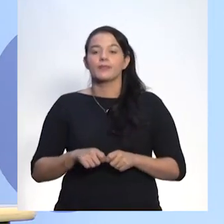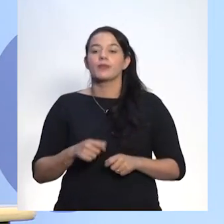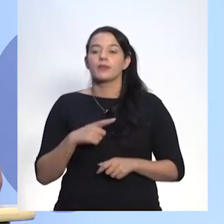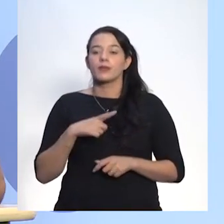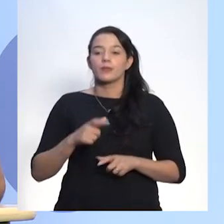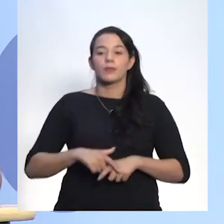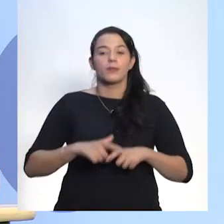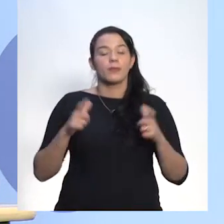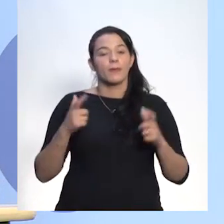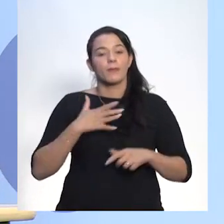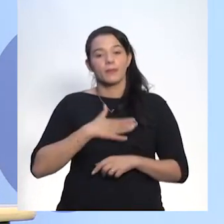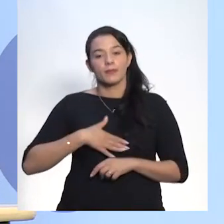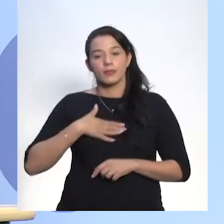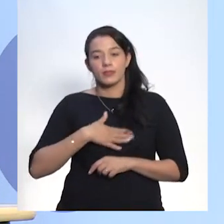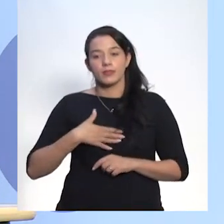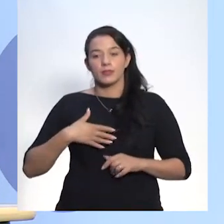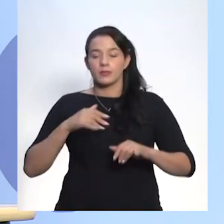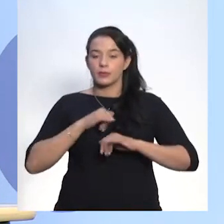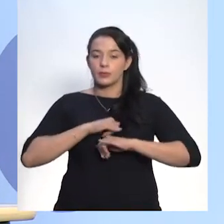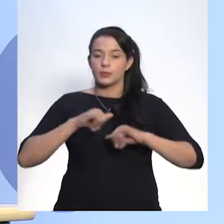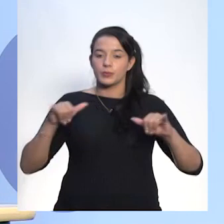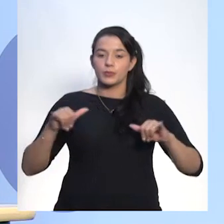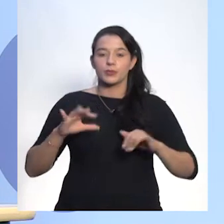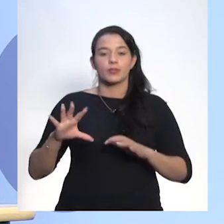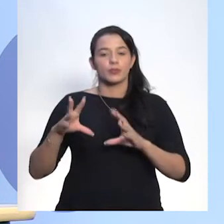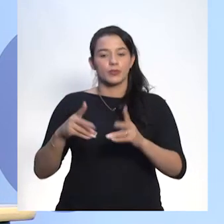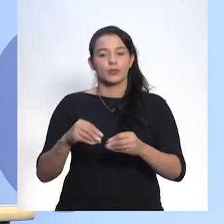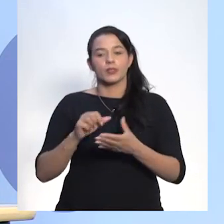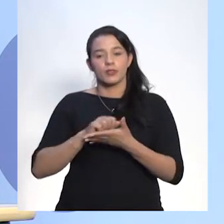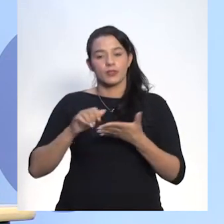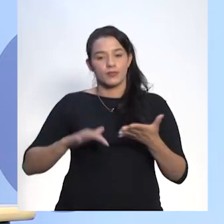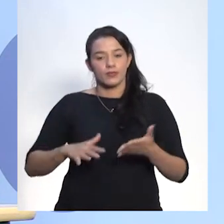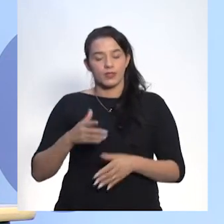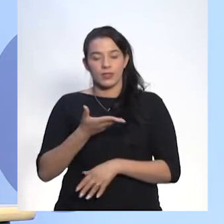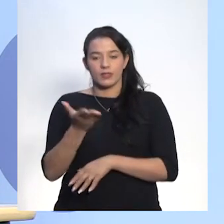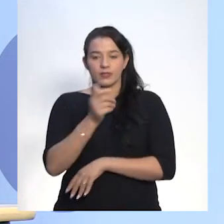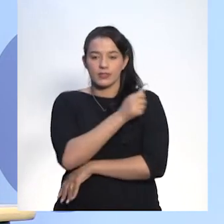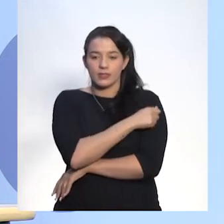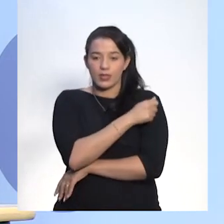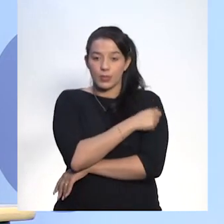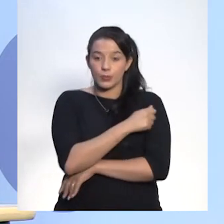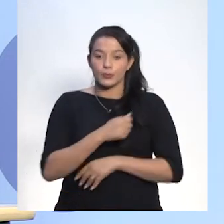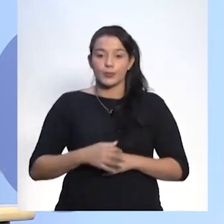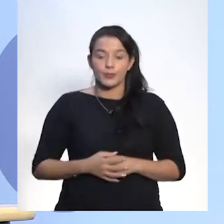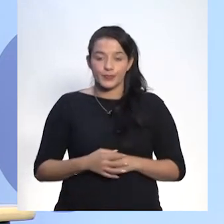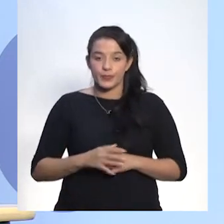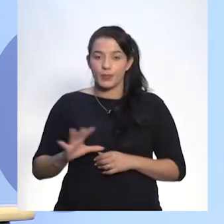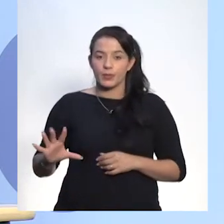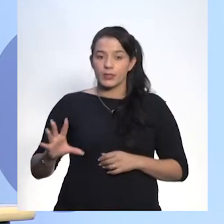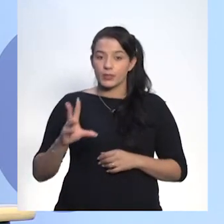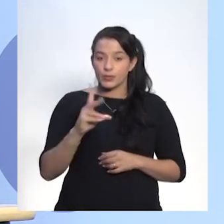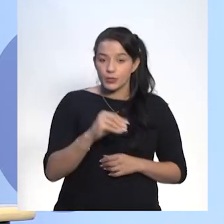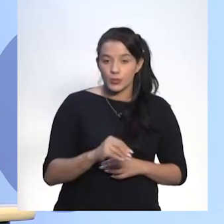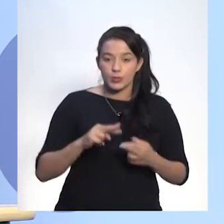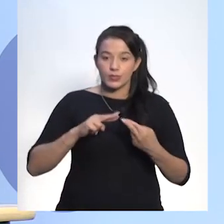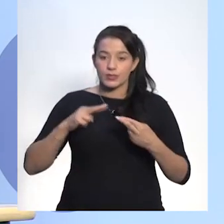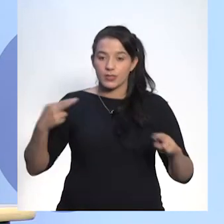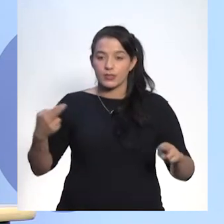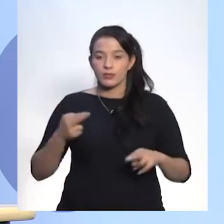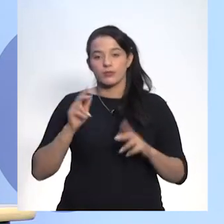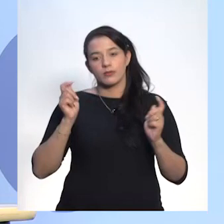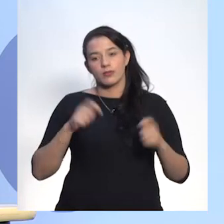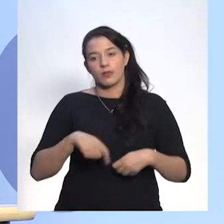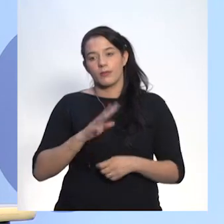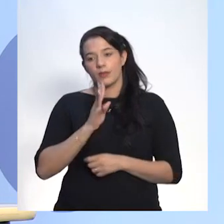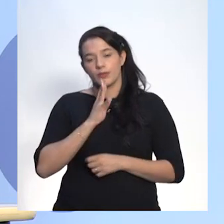maior prazer de divulgar as atividades dessa galera para que toda a rede possa conhecer